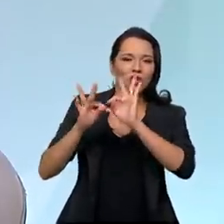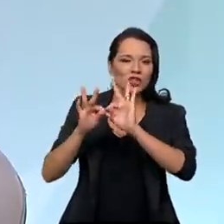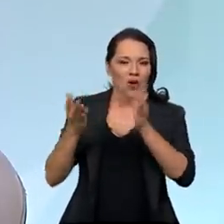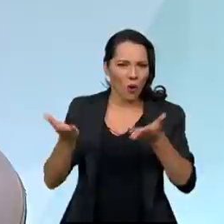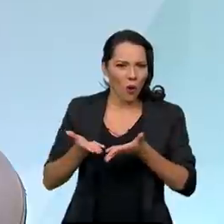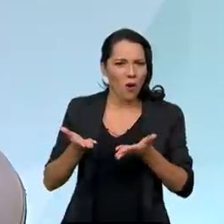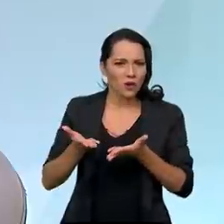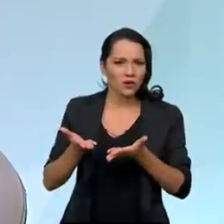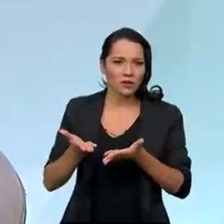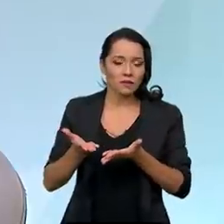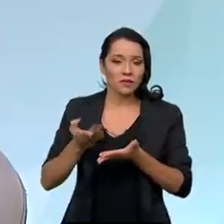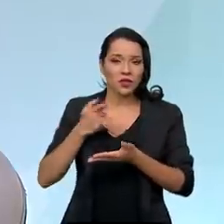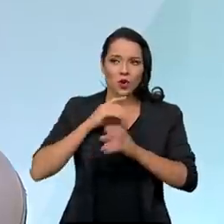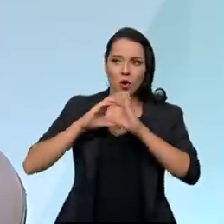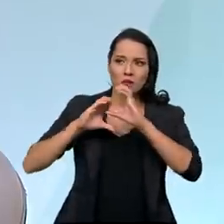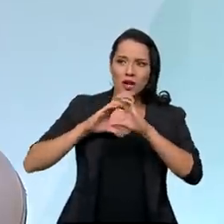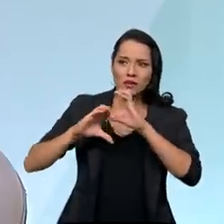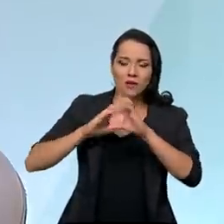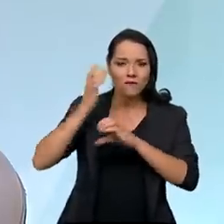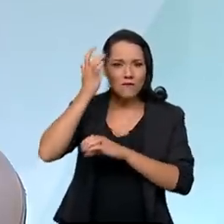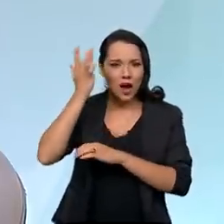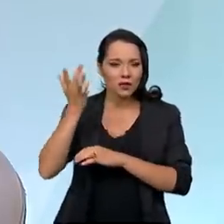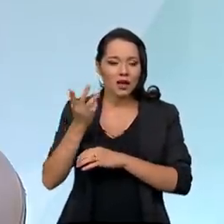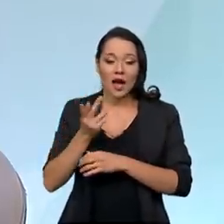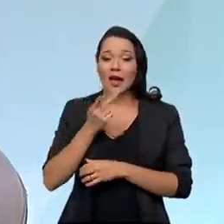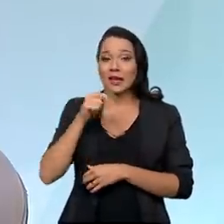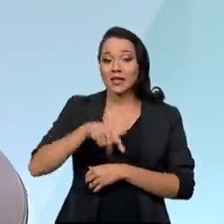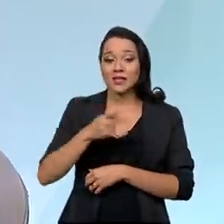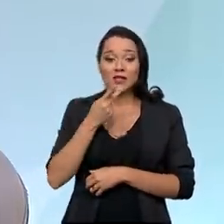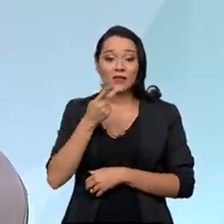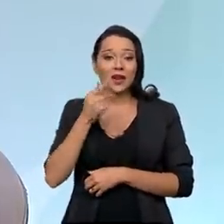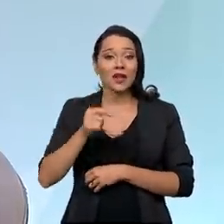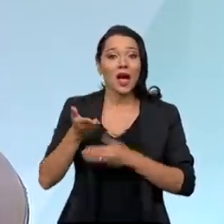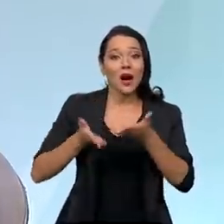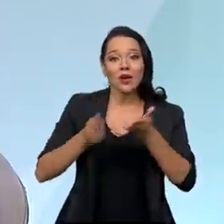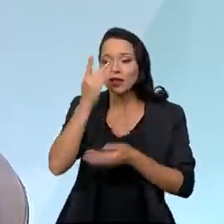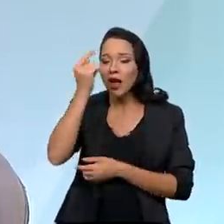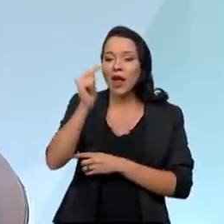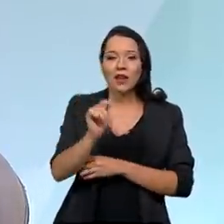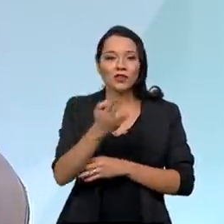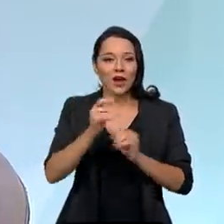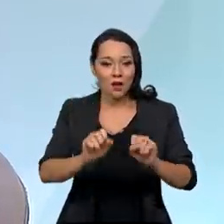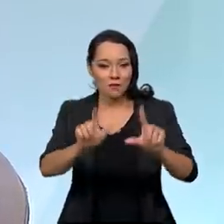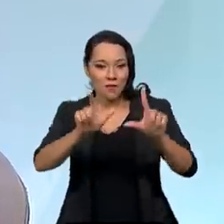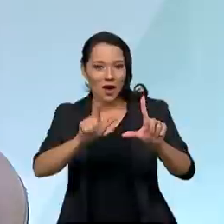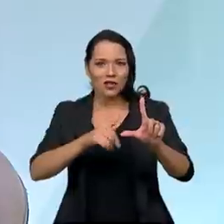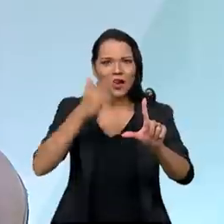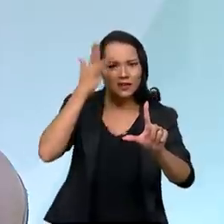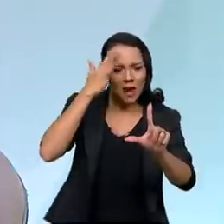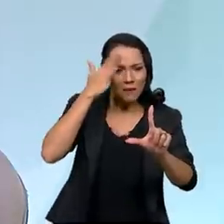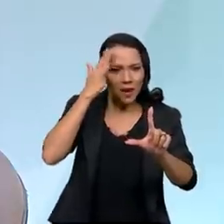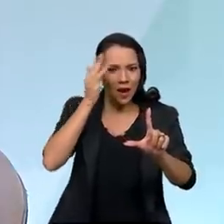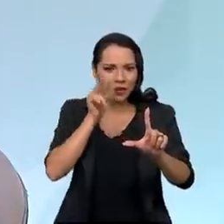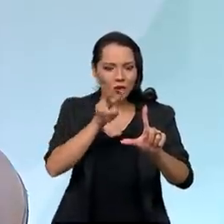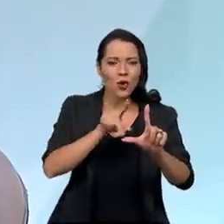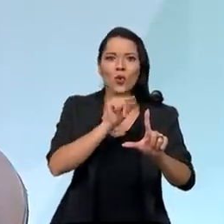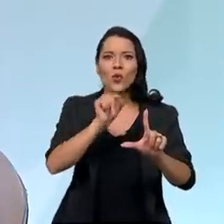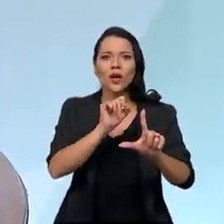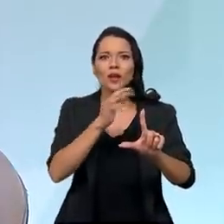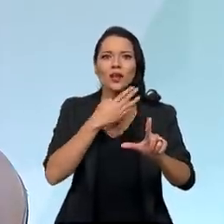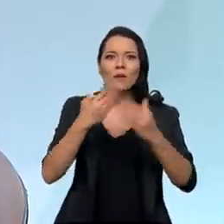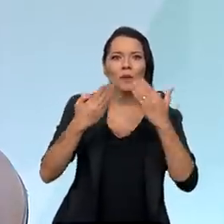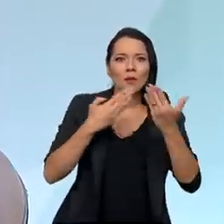temos hoje de comunicação, nós falamos aqui, não é? Alguém está lá já sabendo qual está sendo o